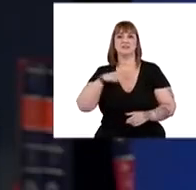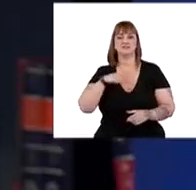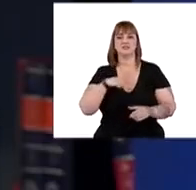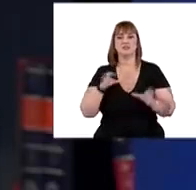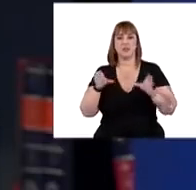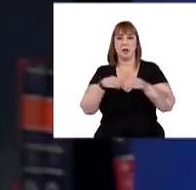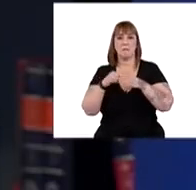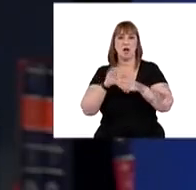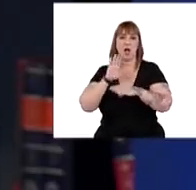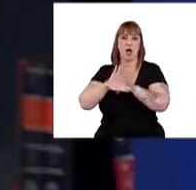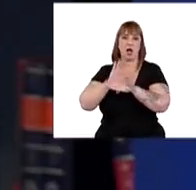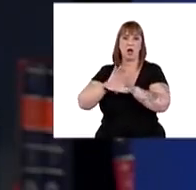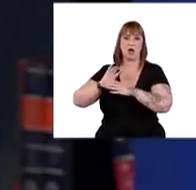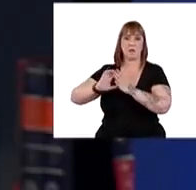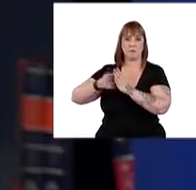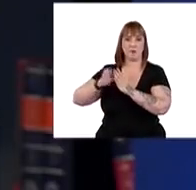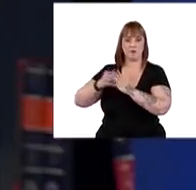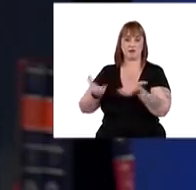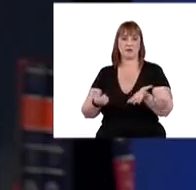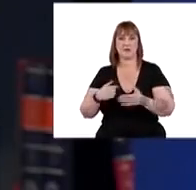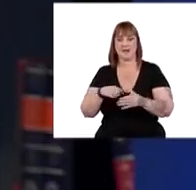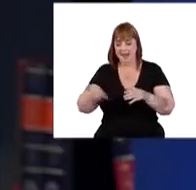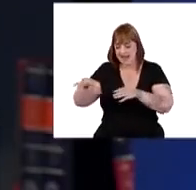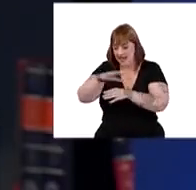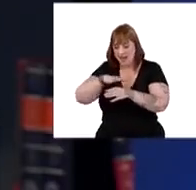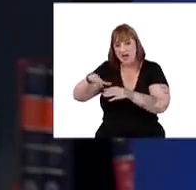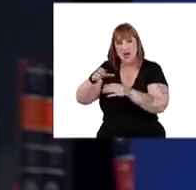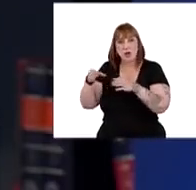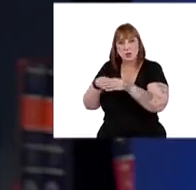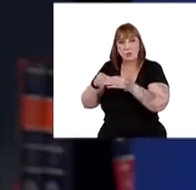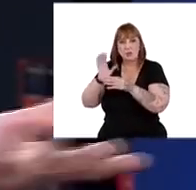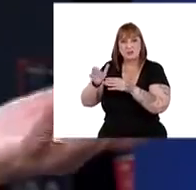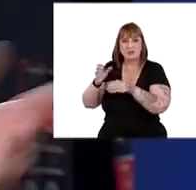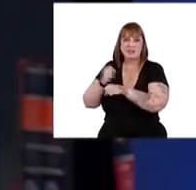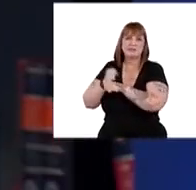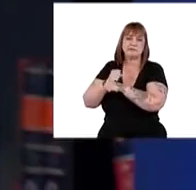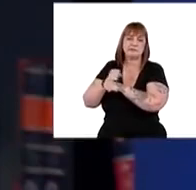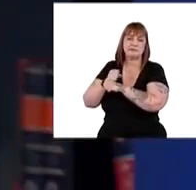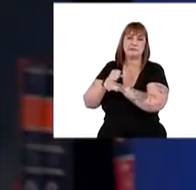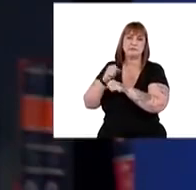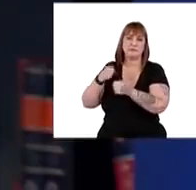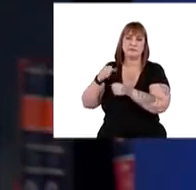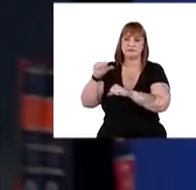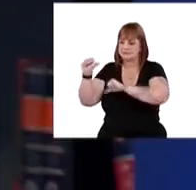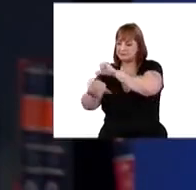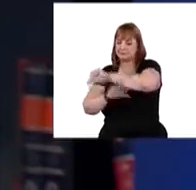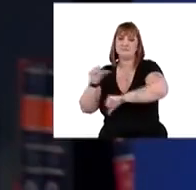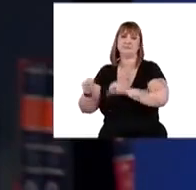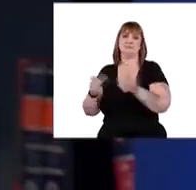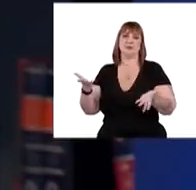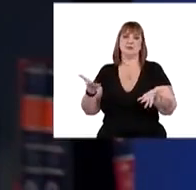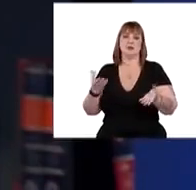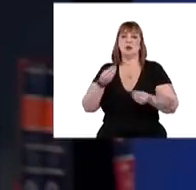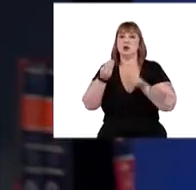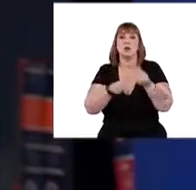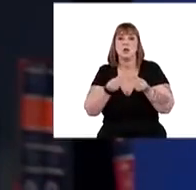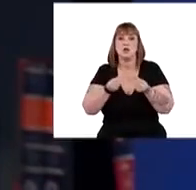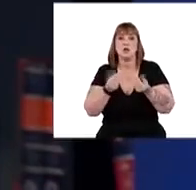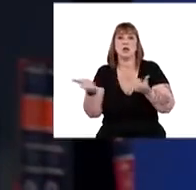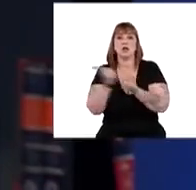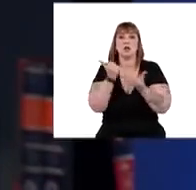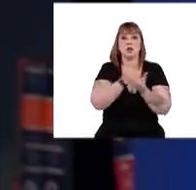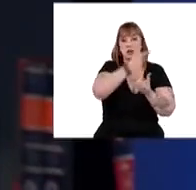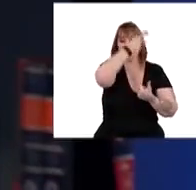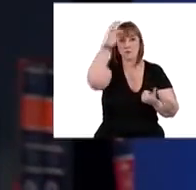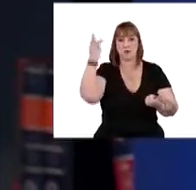partidos de apoio. E essa turma que já está aí há muito tempo realmente precisa ser renovada. Agora, renovar com quem?